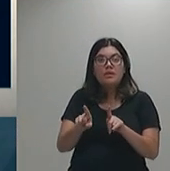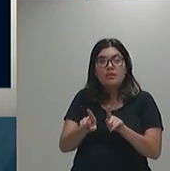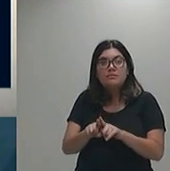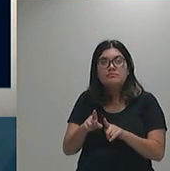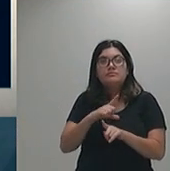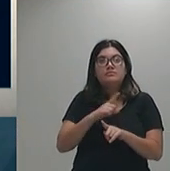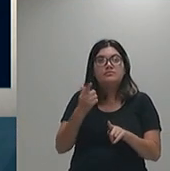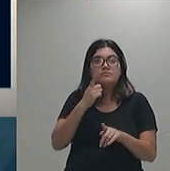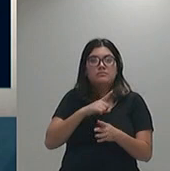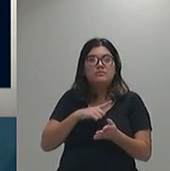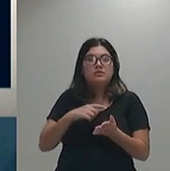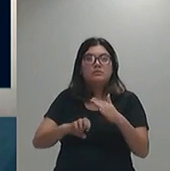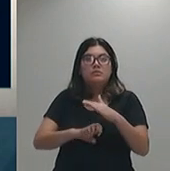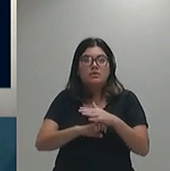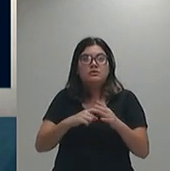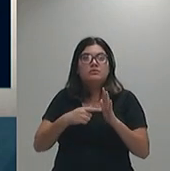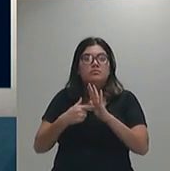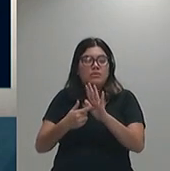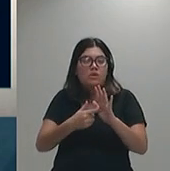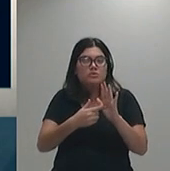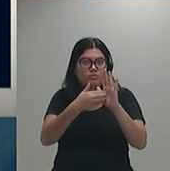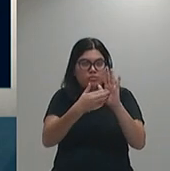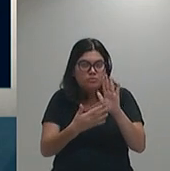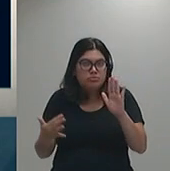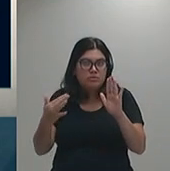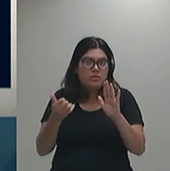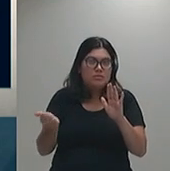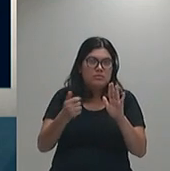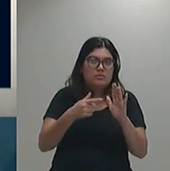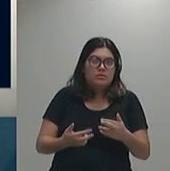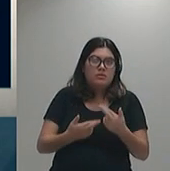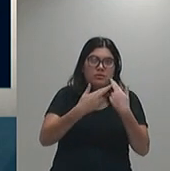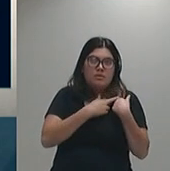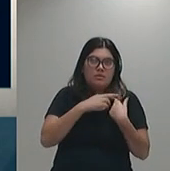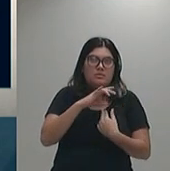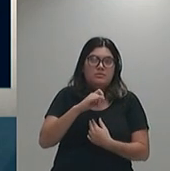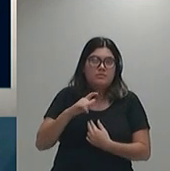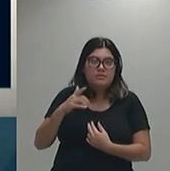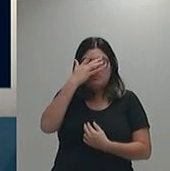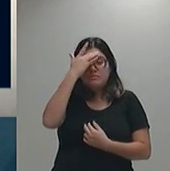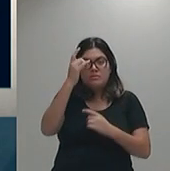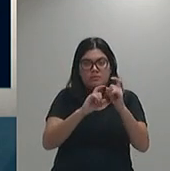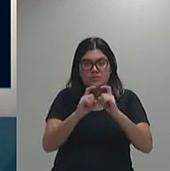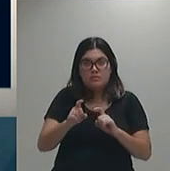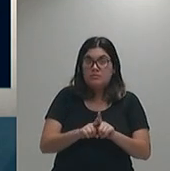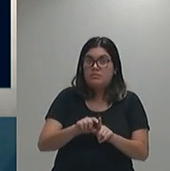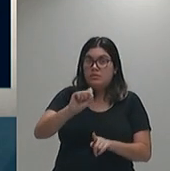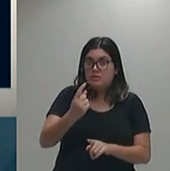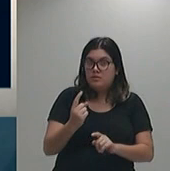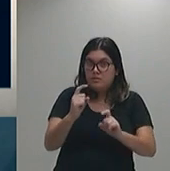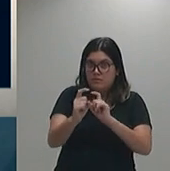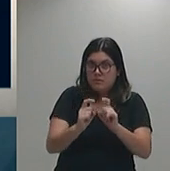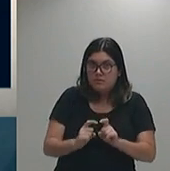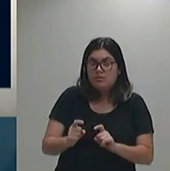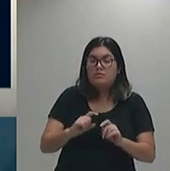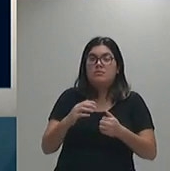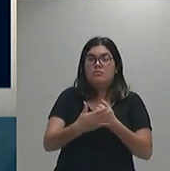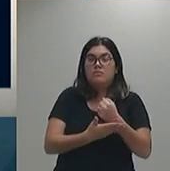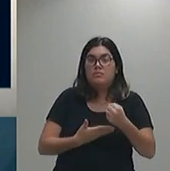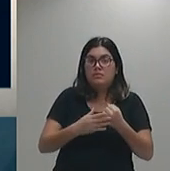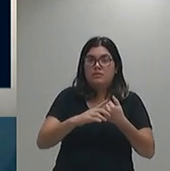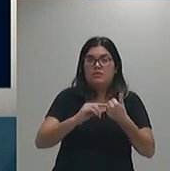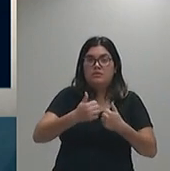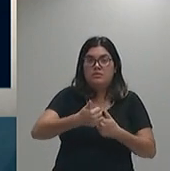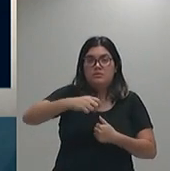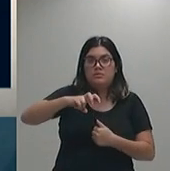pela companhia mostra-se mais amplo do que alude a responsabilidade civil dos administradores e eles administradores Com base no artigo 159 da